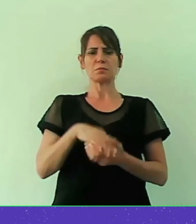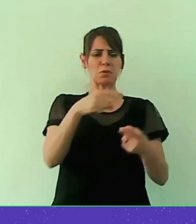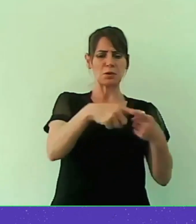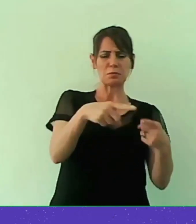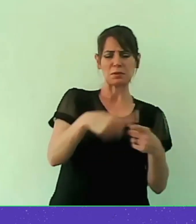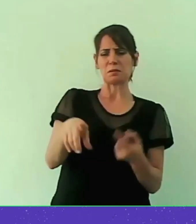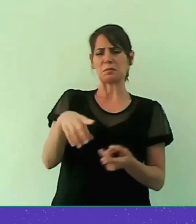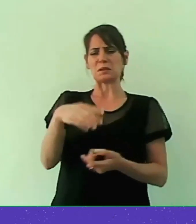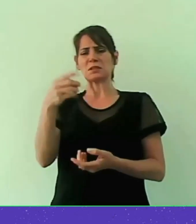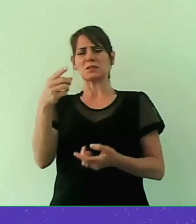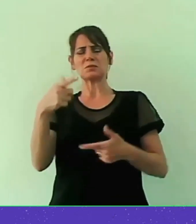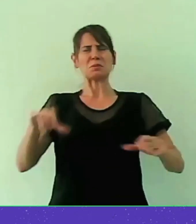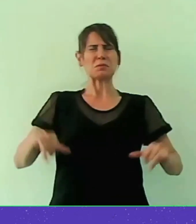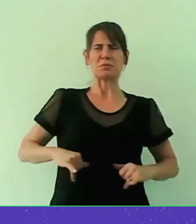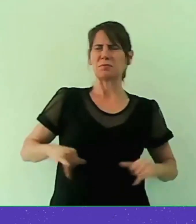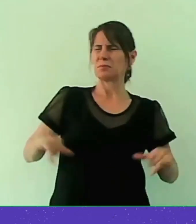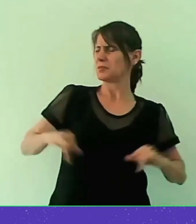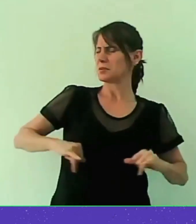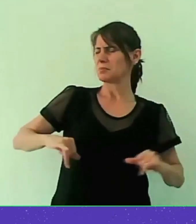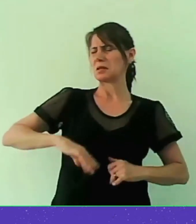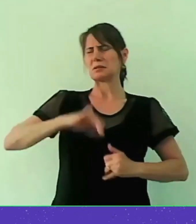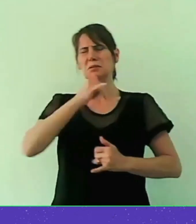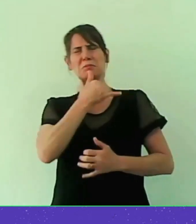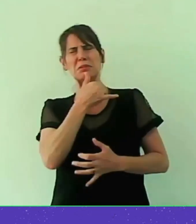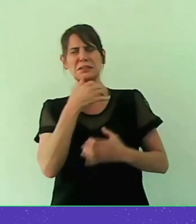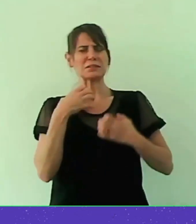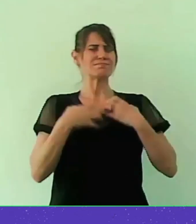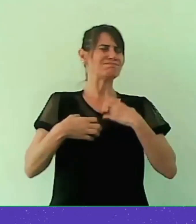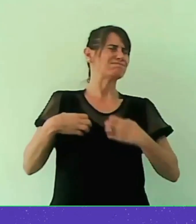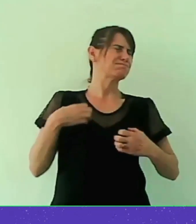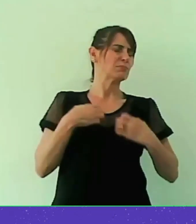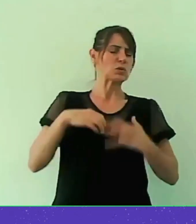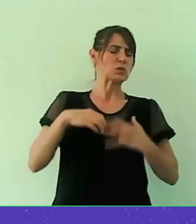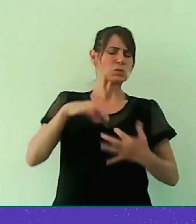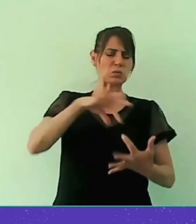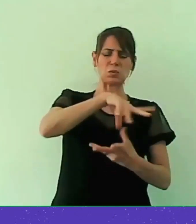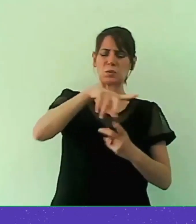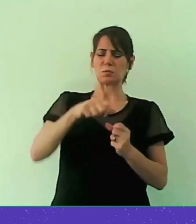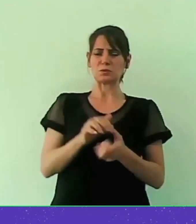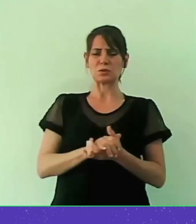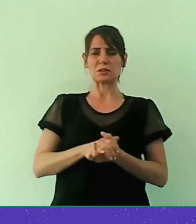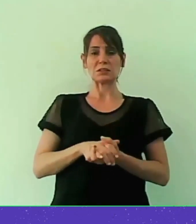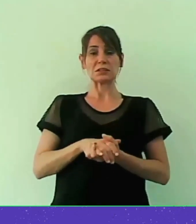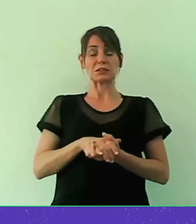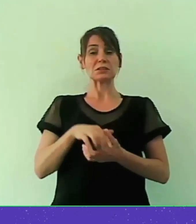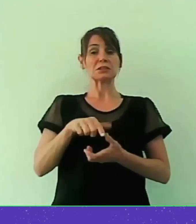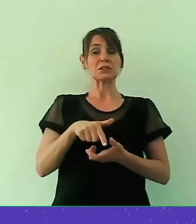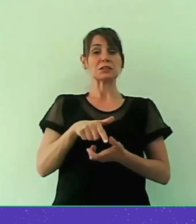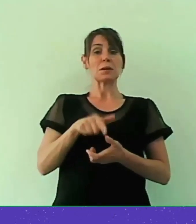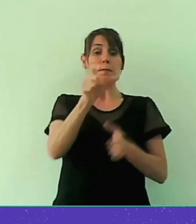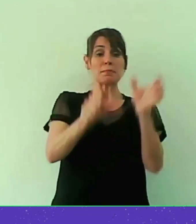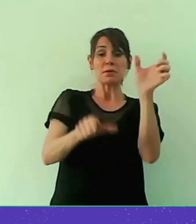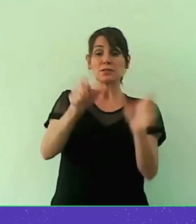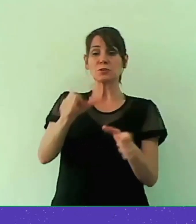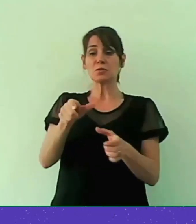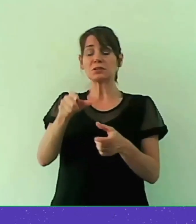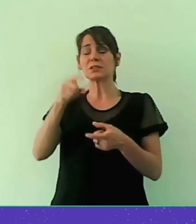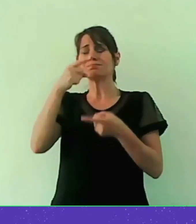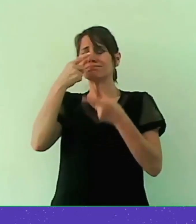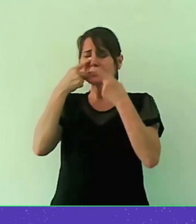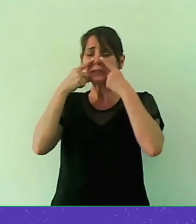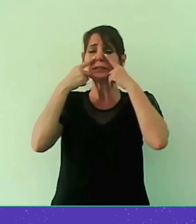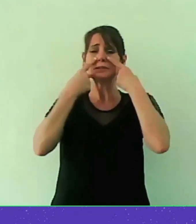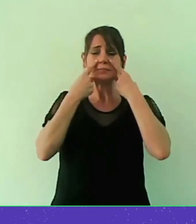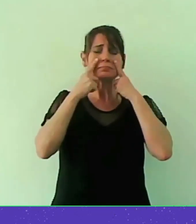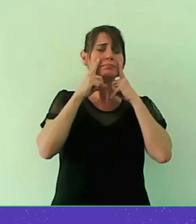tristeza, angústia nesse mundo. São pessoas que choram,